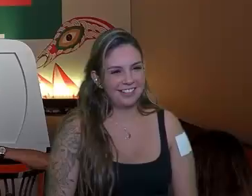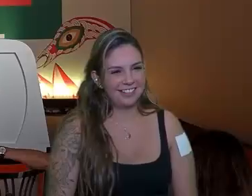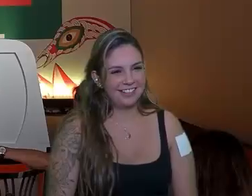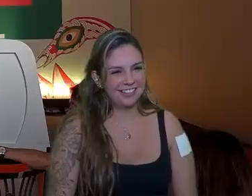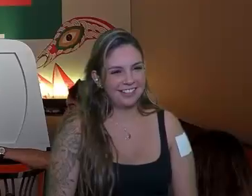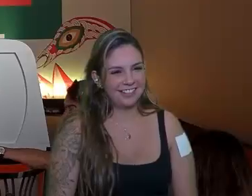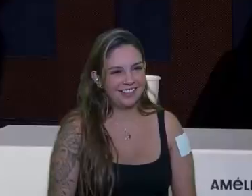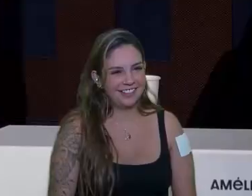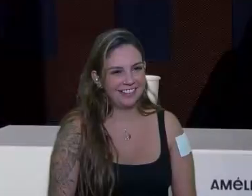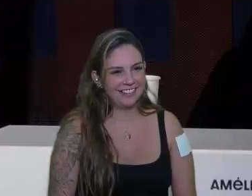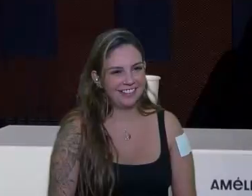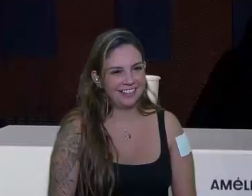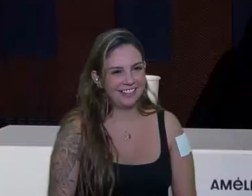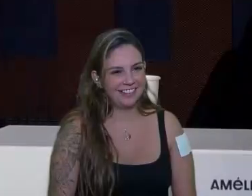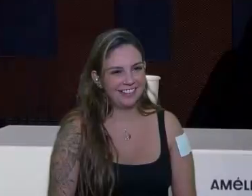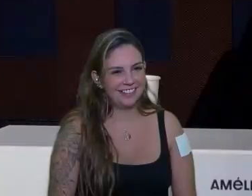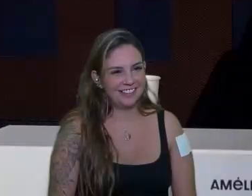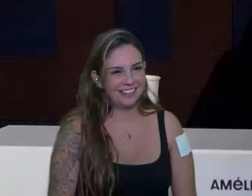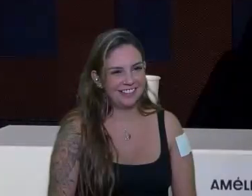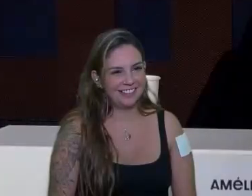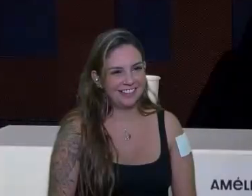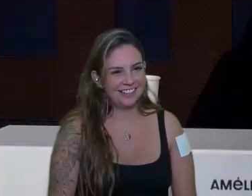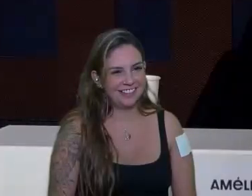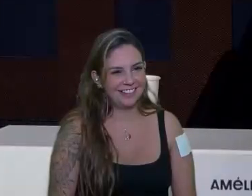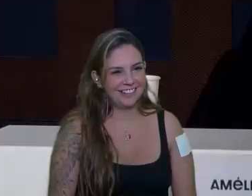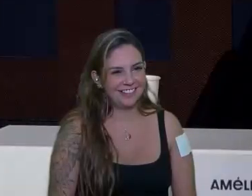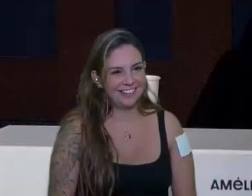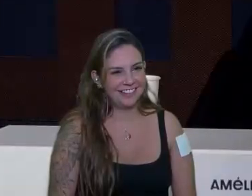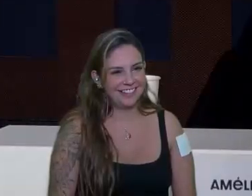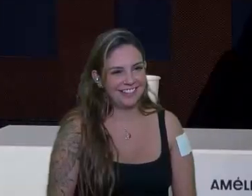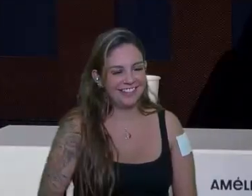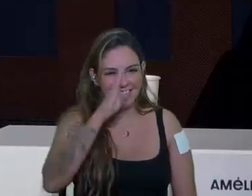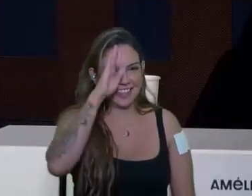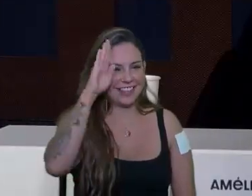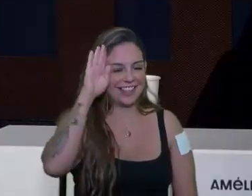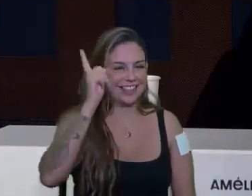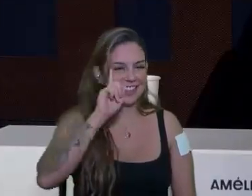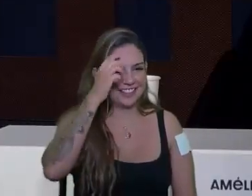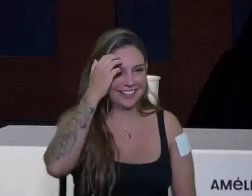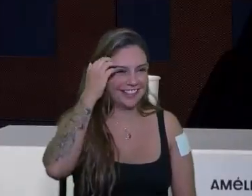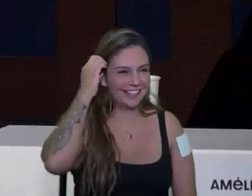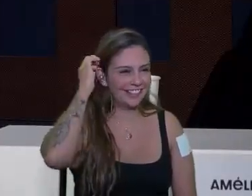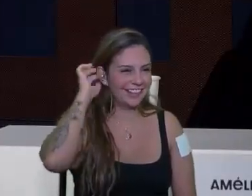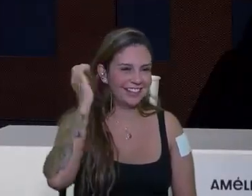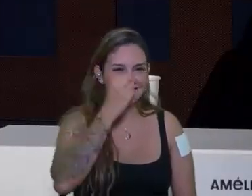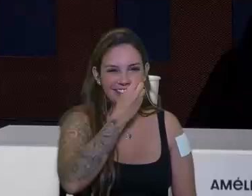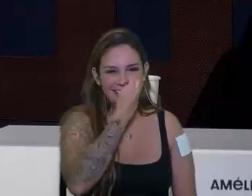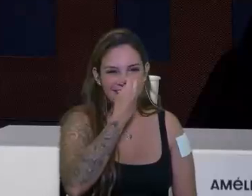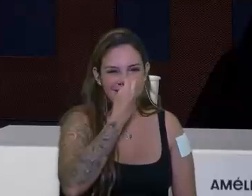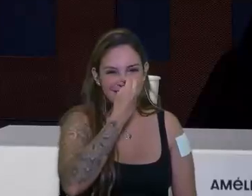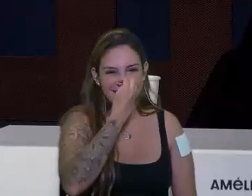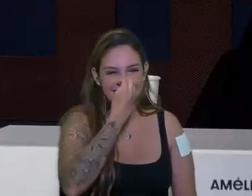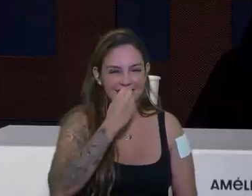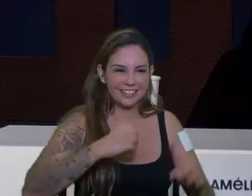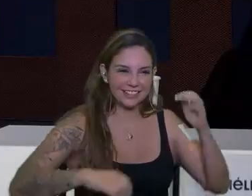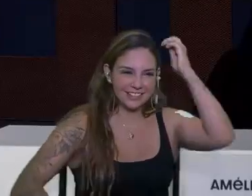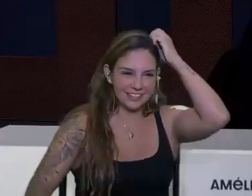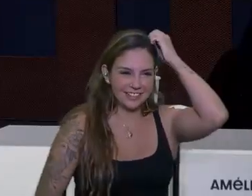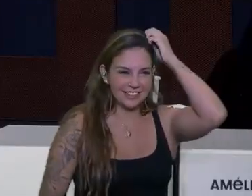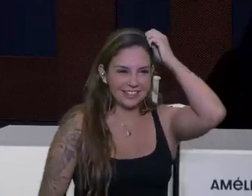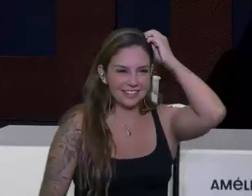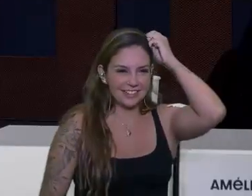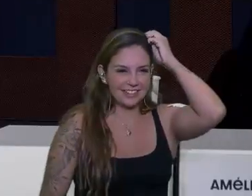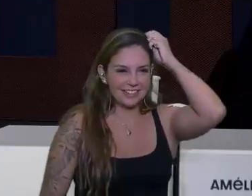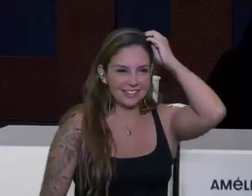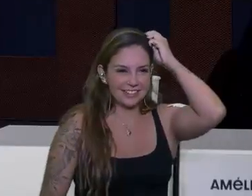xingar. Todo mundo na academia, vem para a academia, eu não. Mas eu acho que talvez tenha um pouco disso,